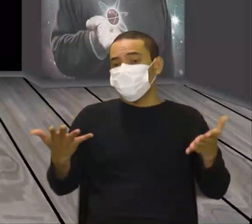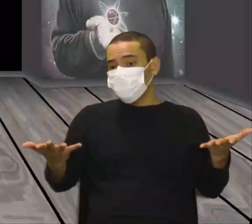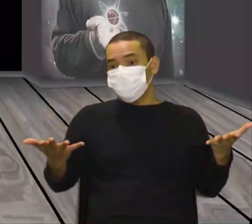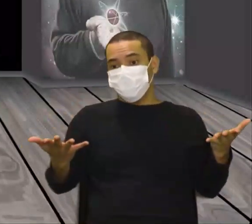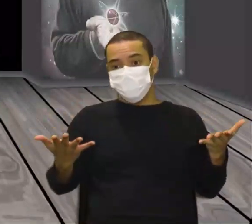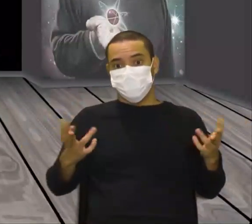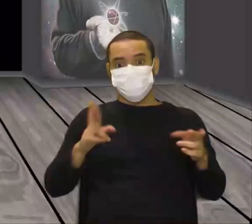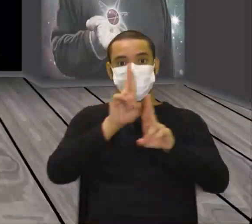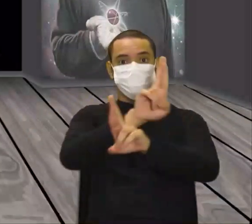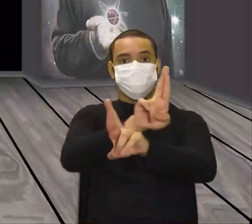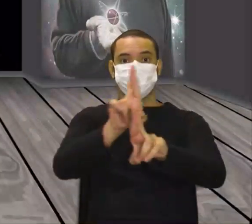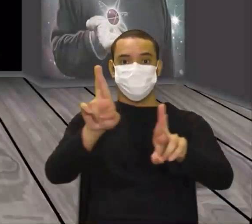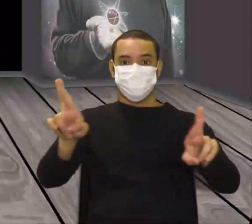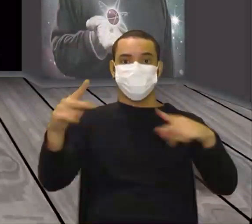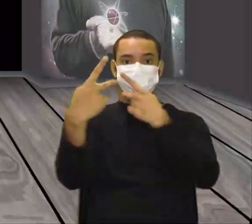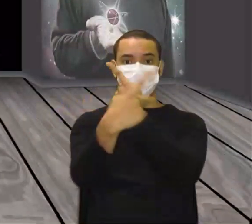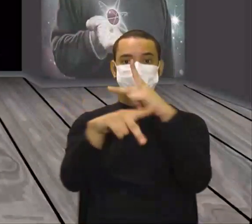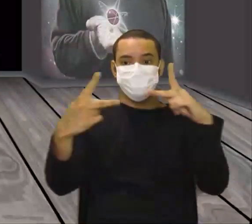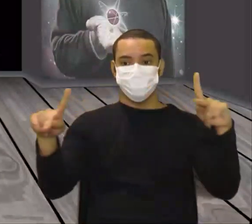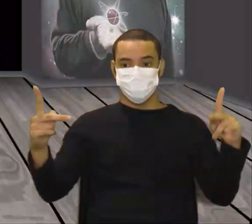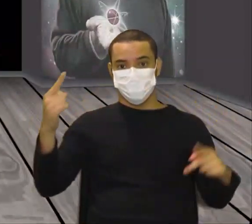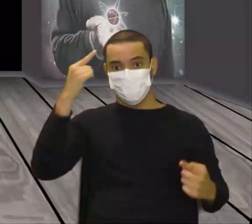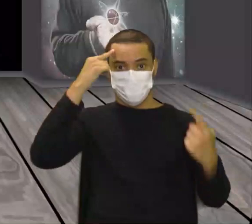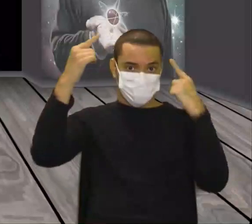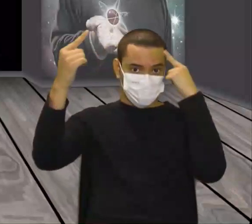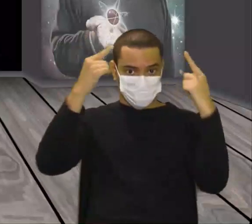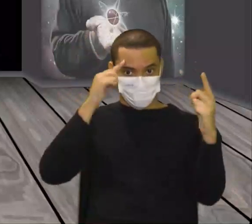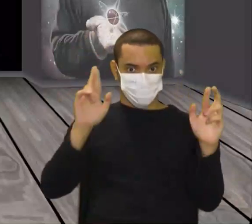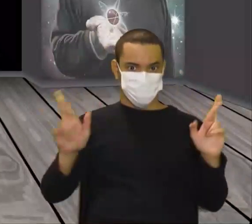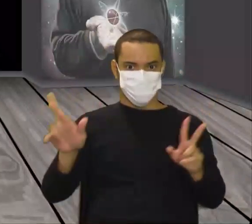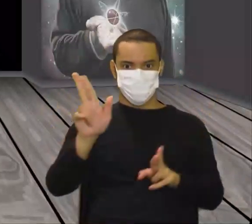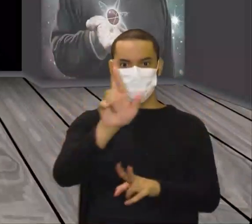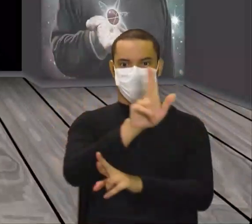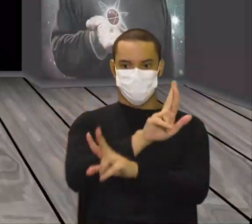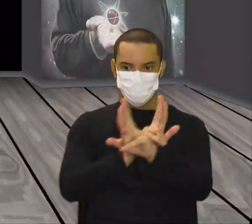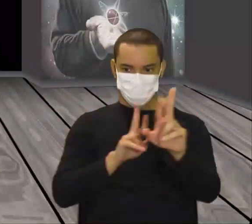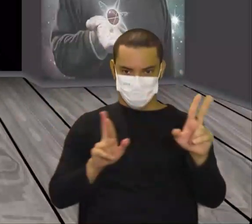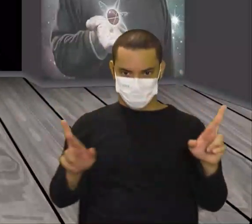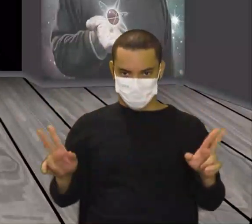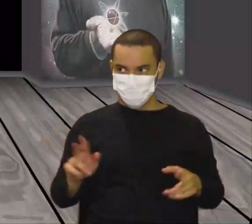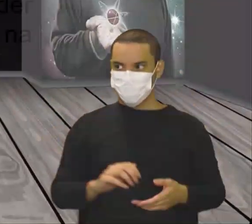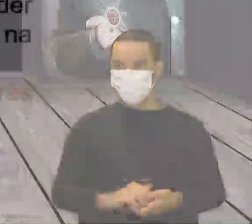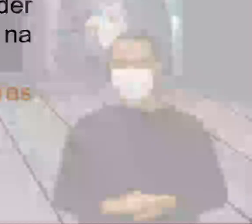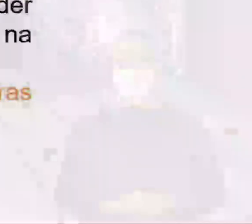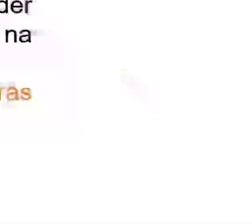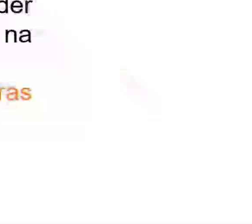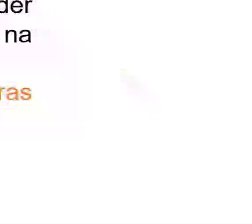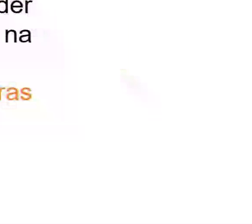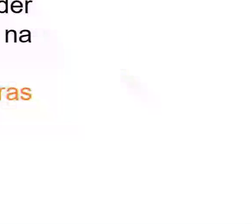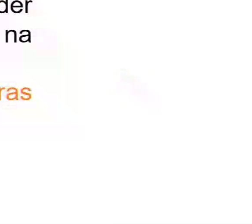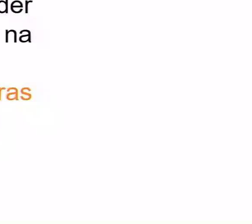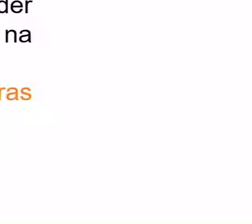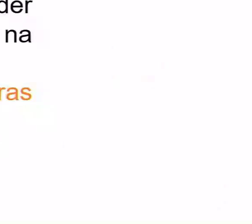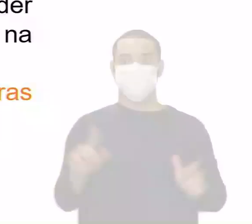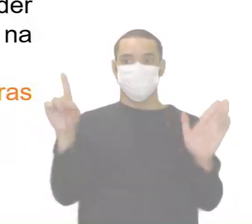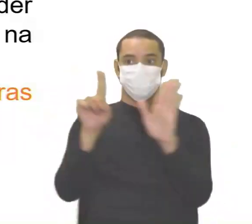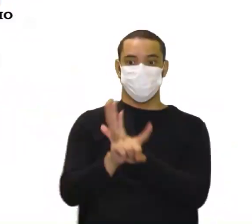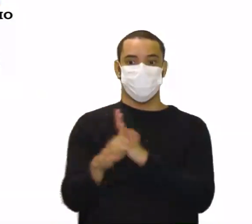como eu falei, cada um tem uma ideia diferente. Vamos continuar lá? Então, a questão agora de